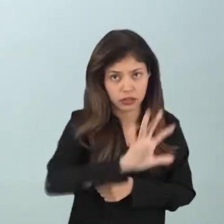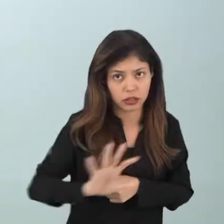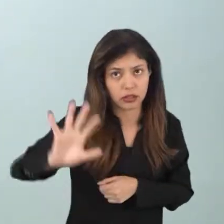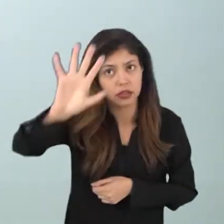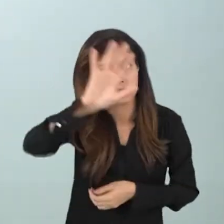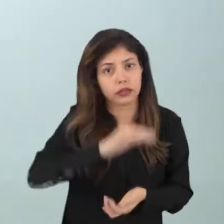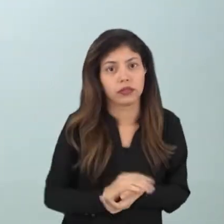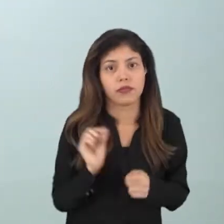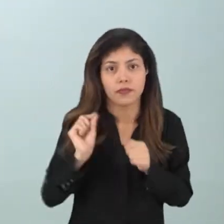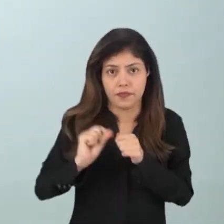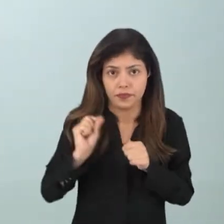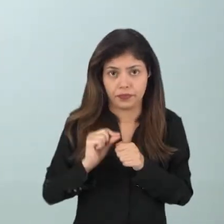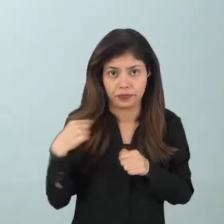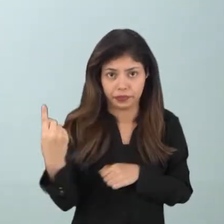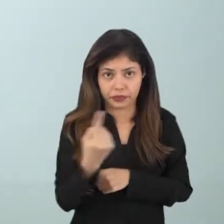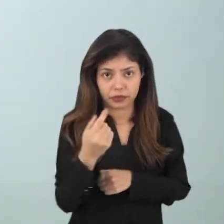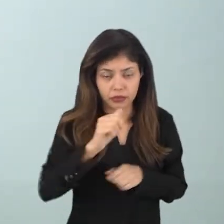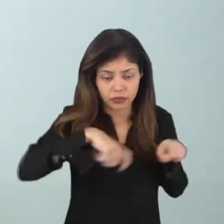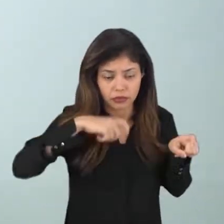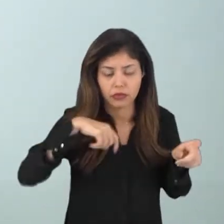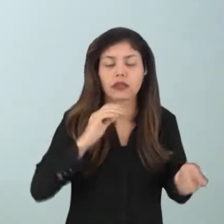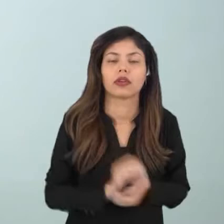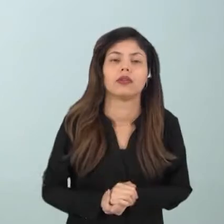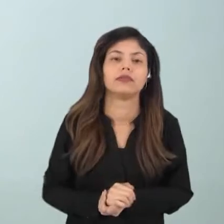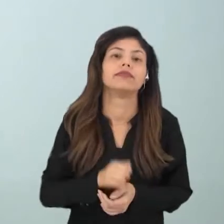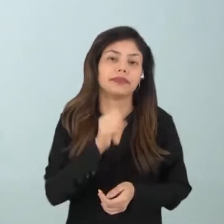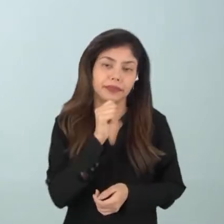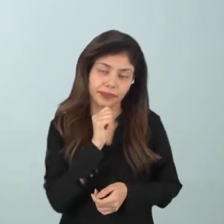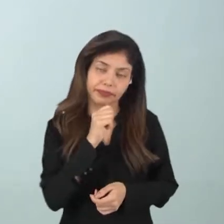que rivalizam com o nosso agronegócio, então